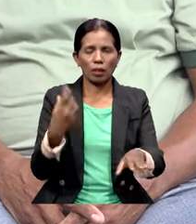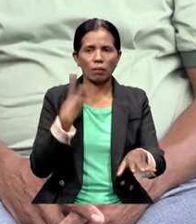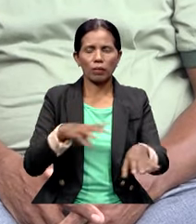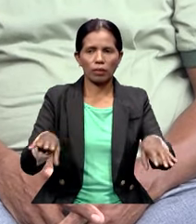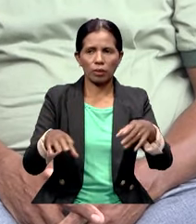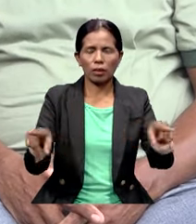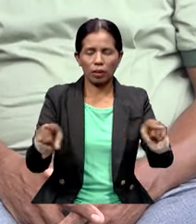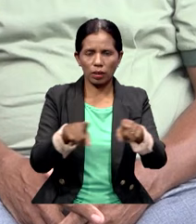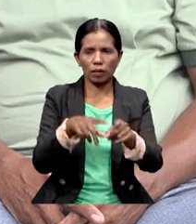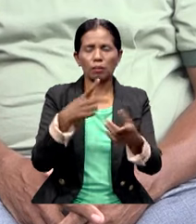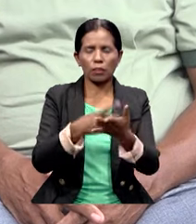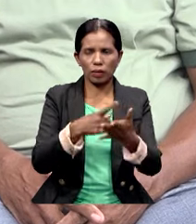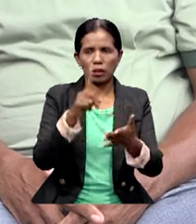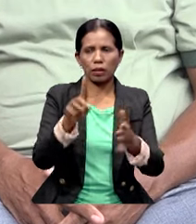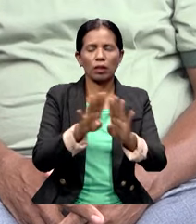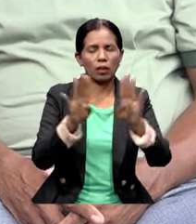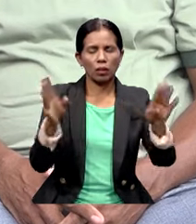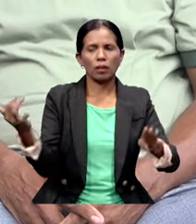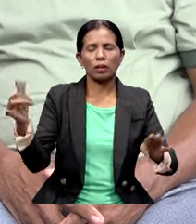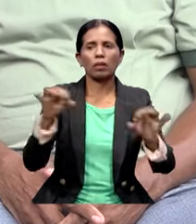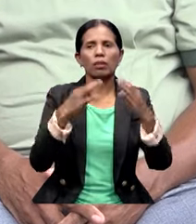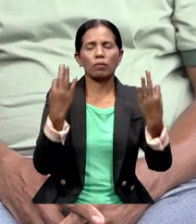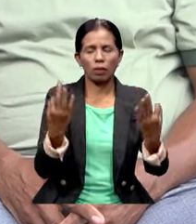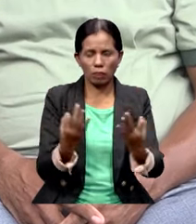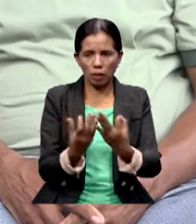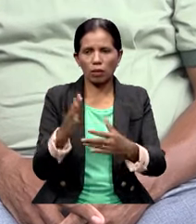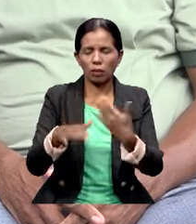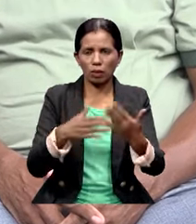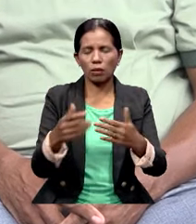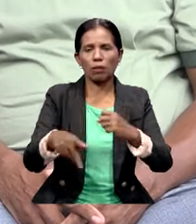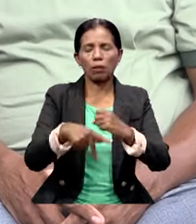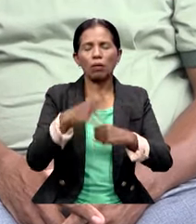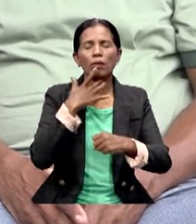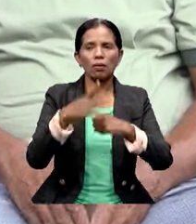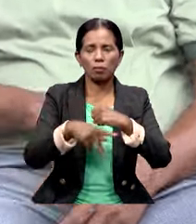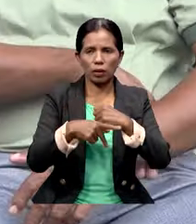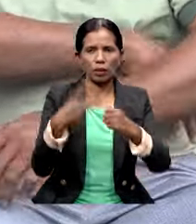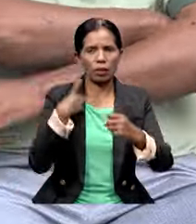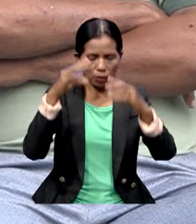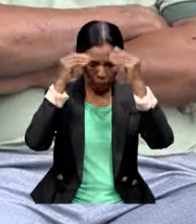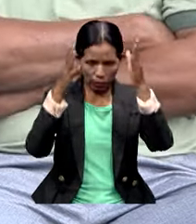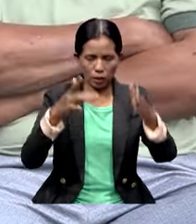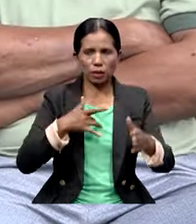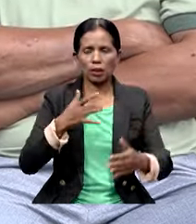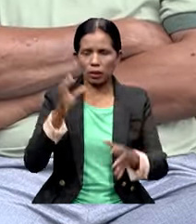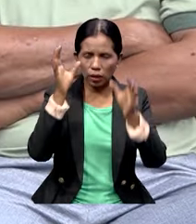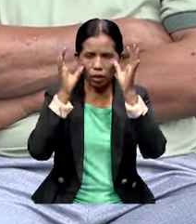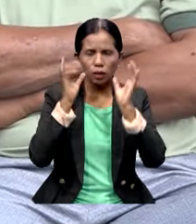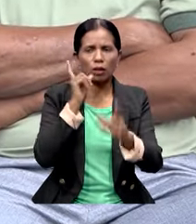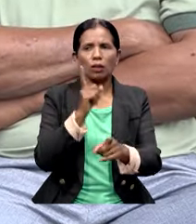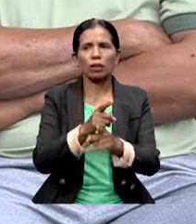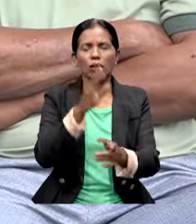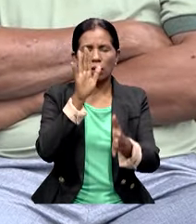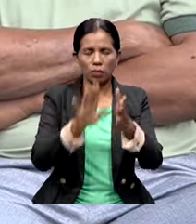hanesan projeto ida, onde louca basta na família, não serena acordei. Nune, ami professor reclamantes, 103 teves, tama hatuna